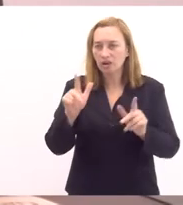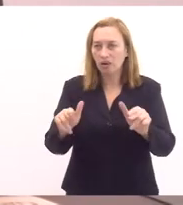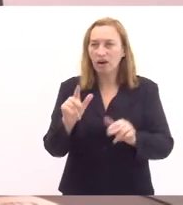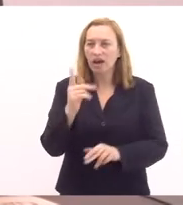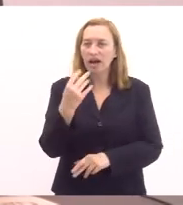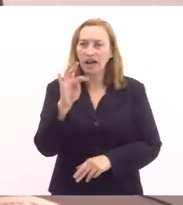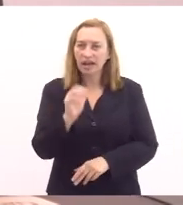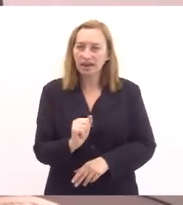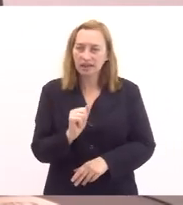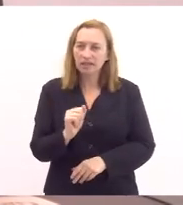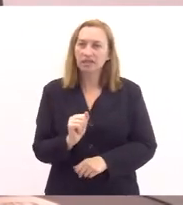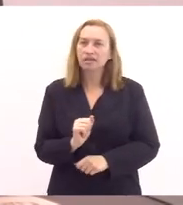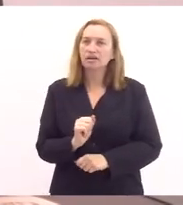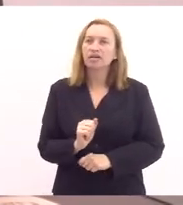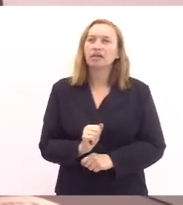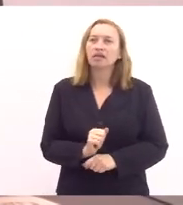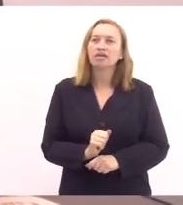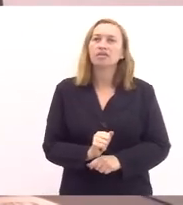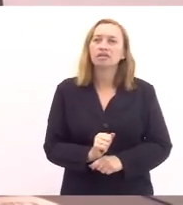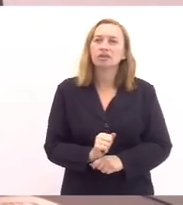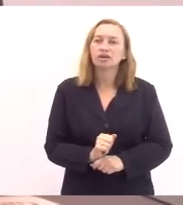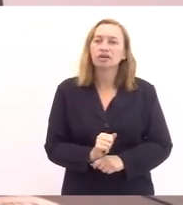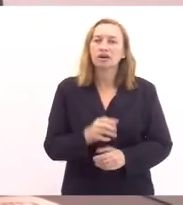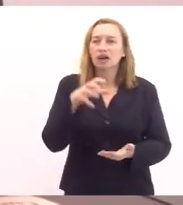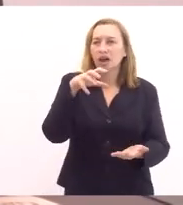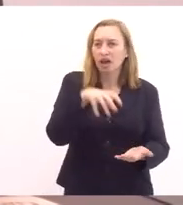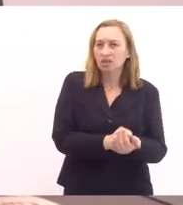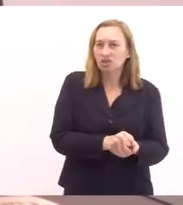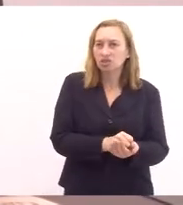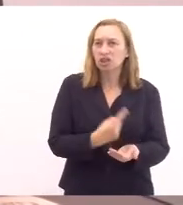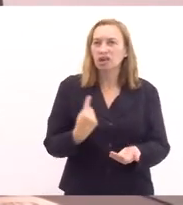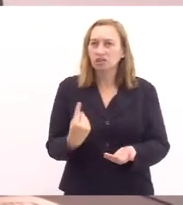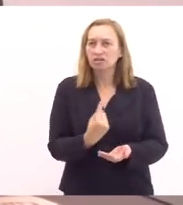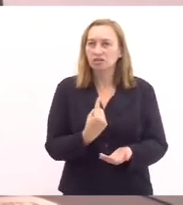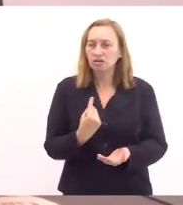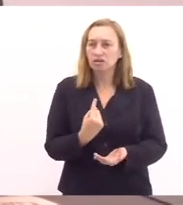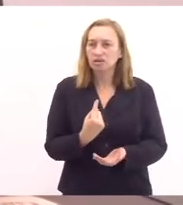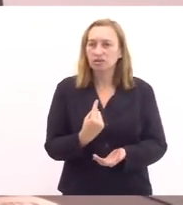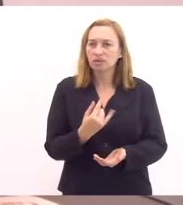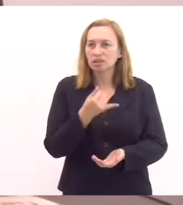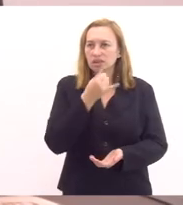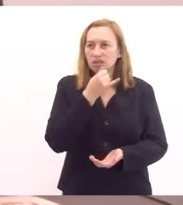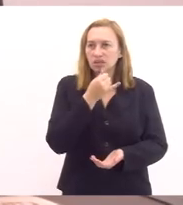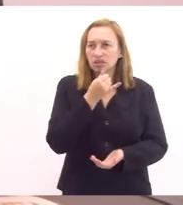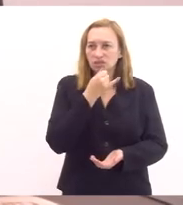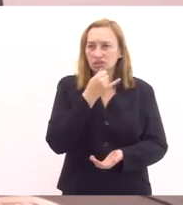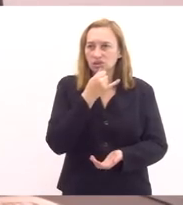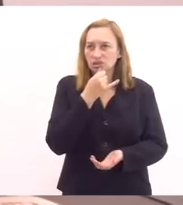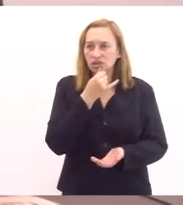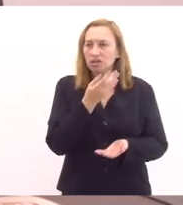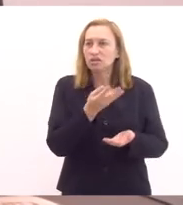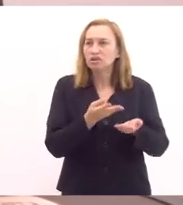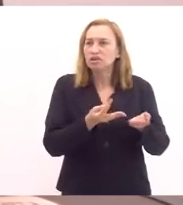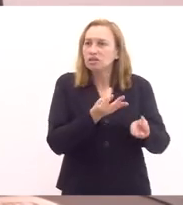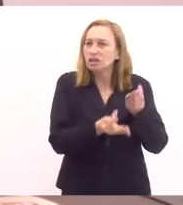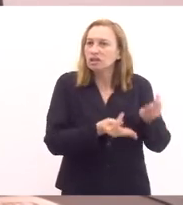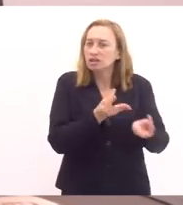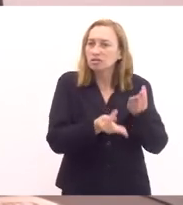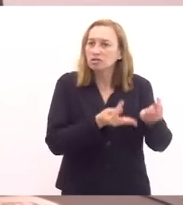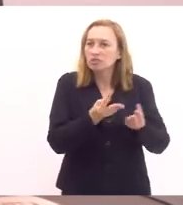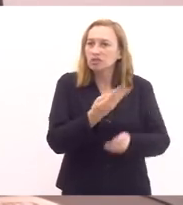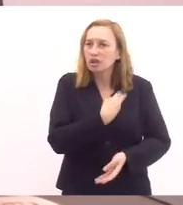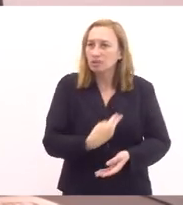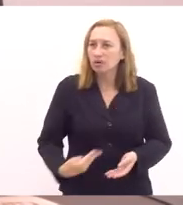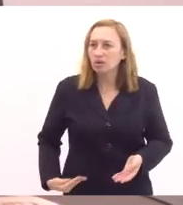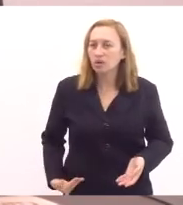agora mais cedo é a registrar a nossa indignação em relação ao tratamento que foi dado pelo